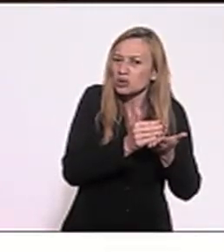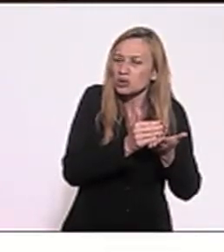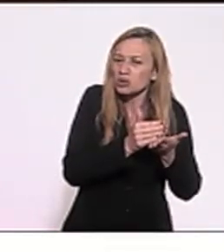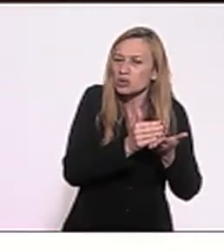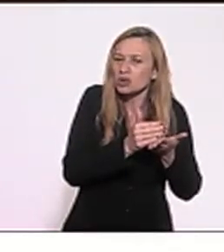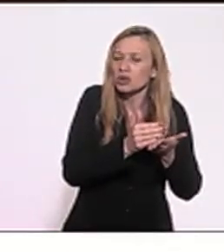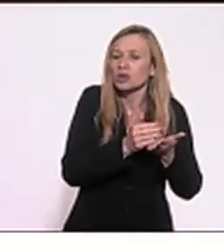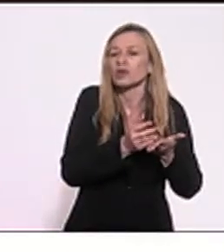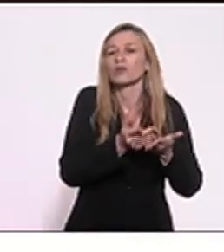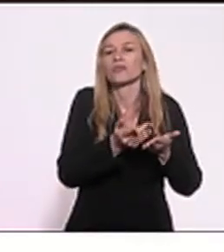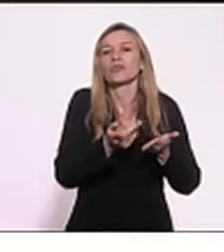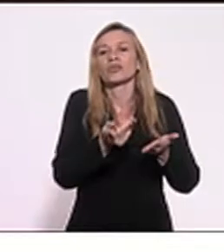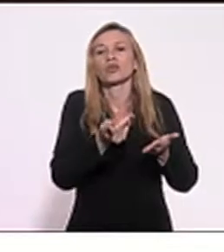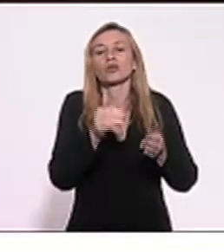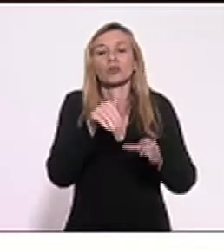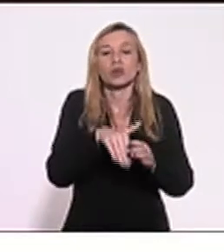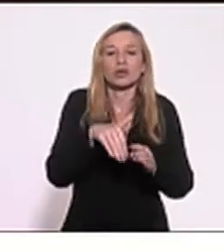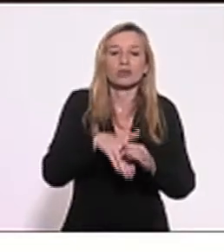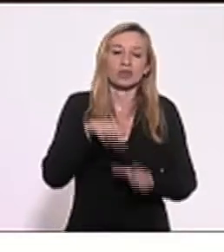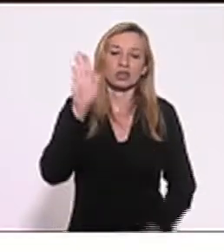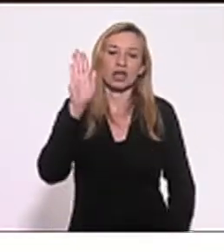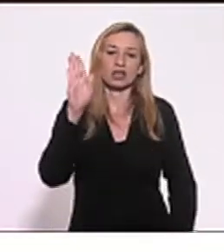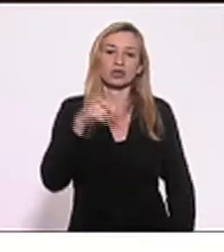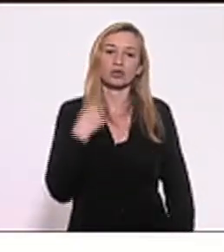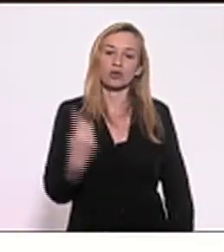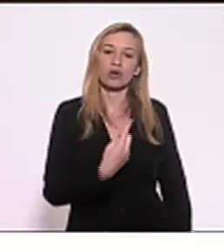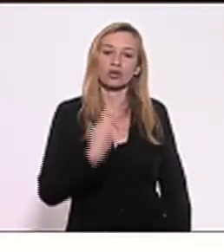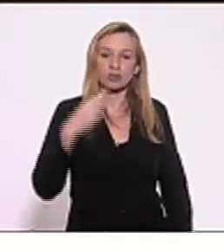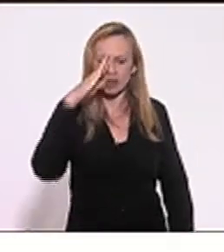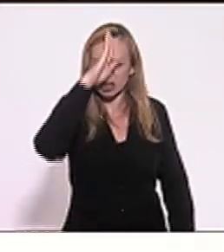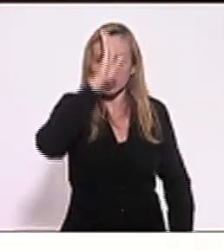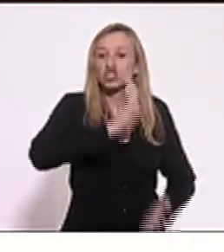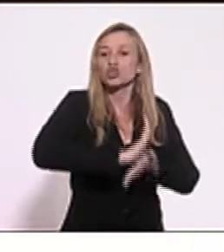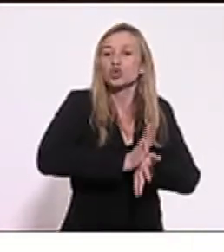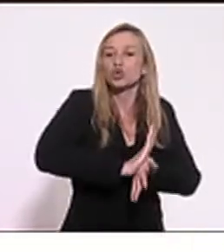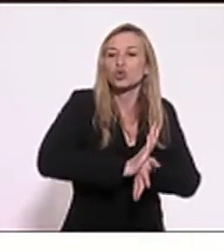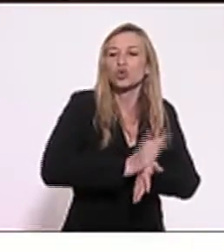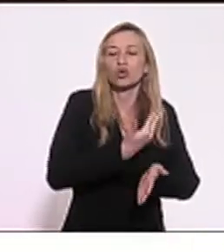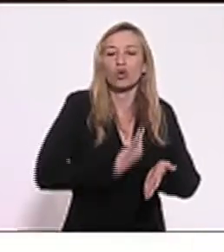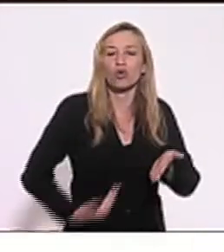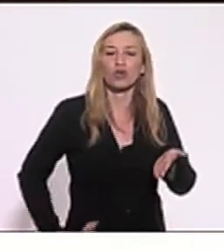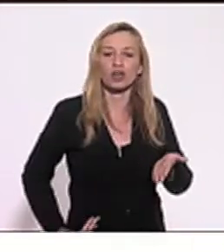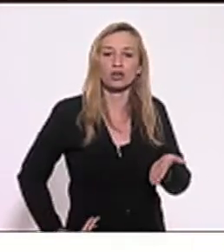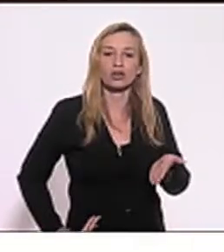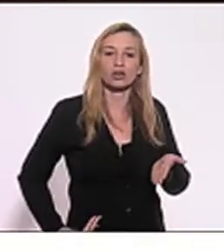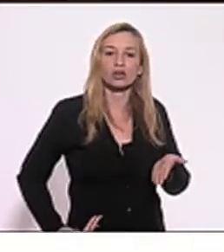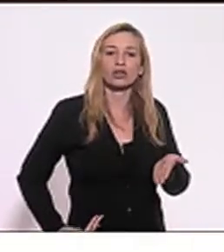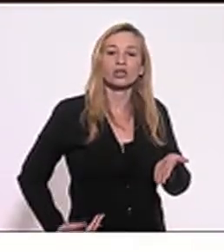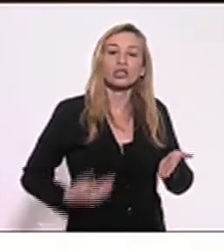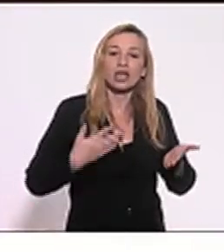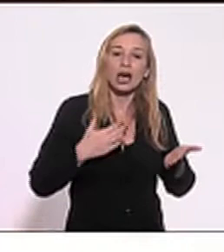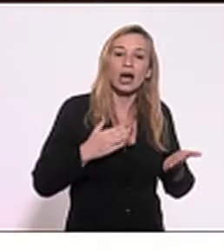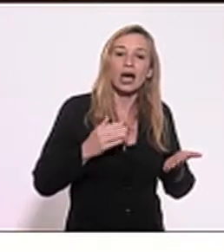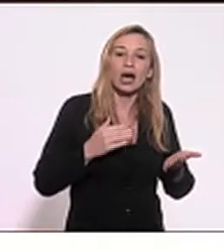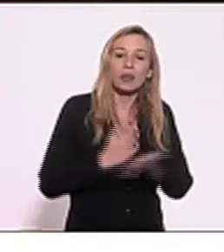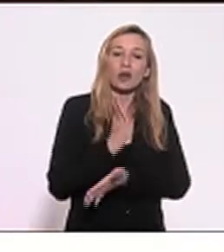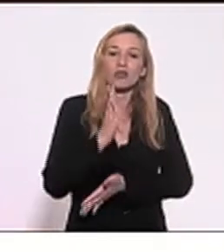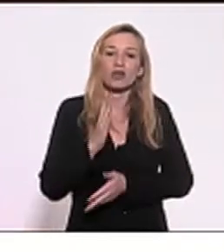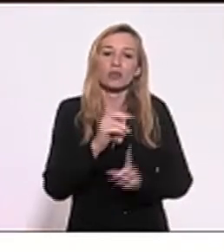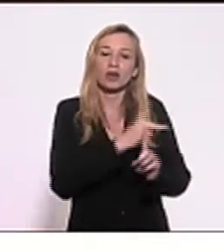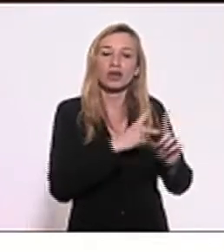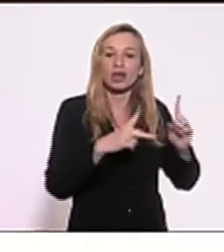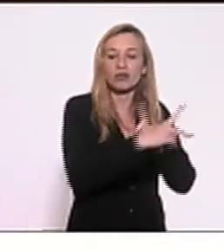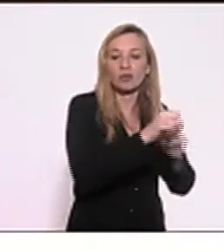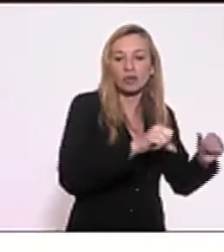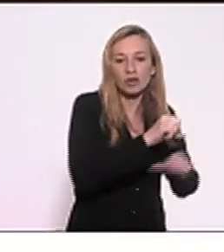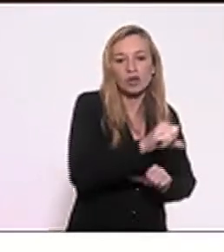presidente Jair Bolsonaro, destruir um governo que está mudando o país. Um governo que, em tempo recorde, está aprovando a reforma da Previdência.